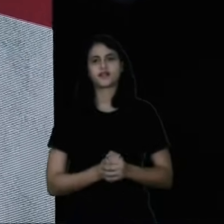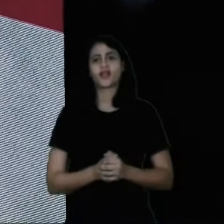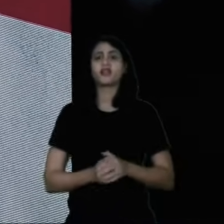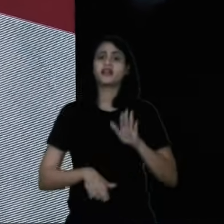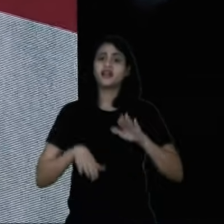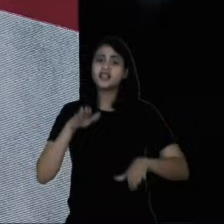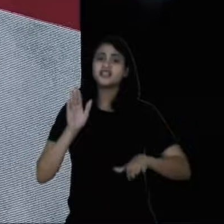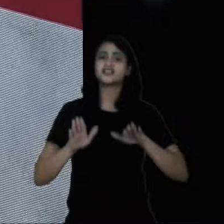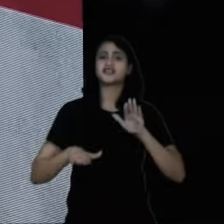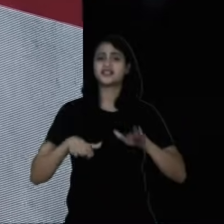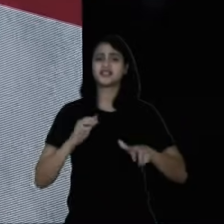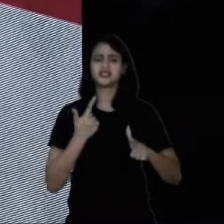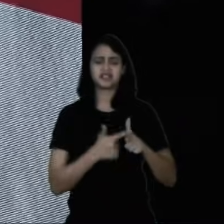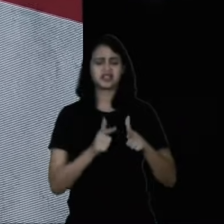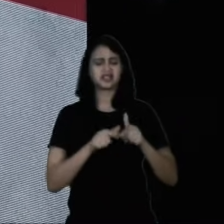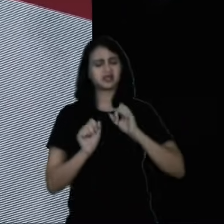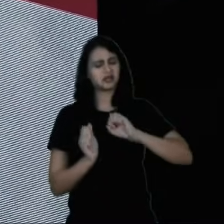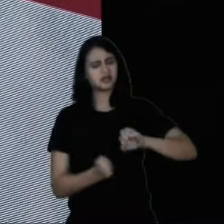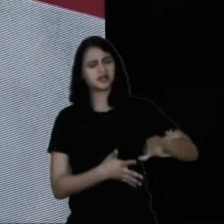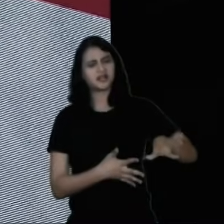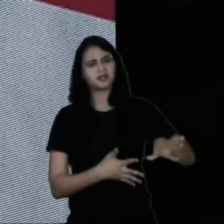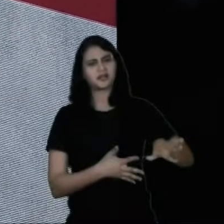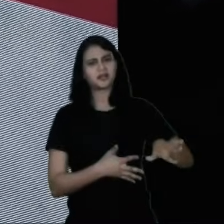deixa um pouco para fora.